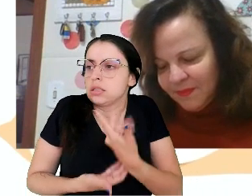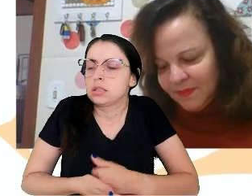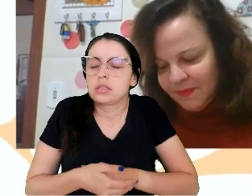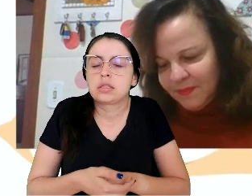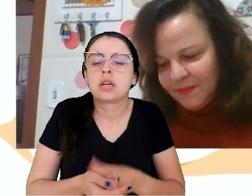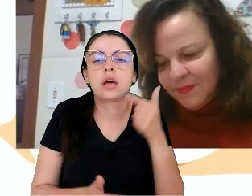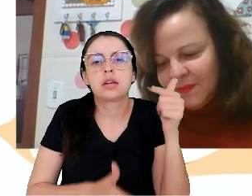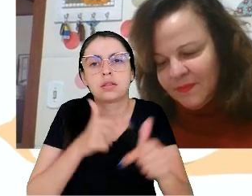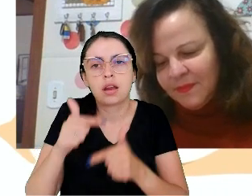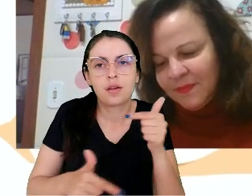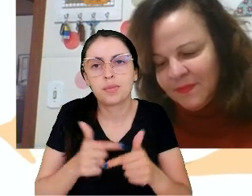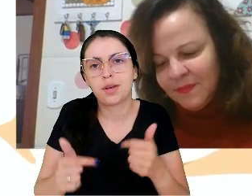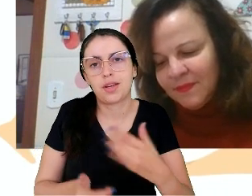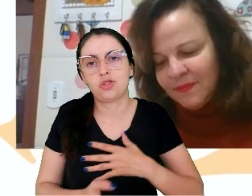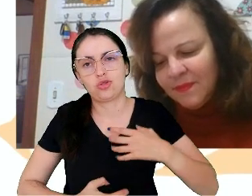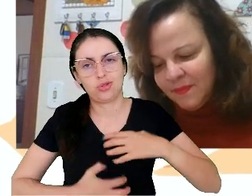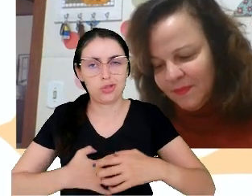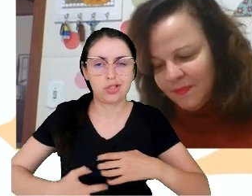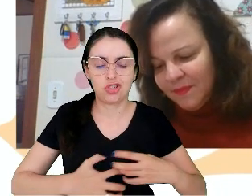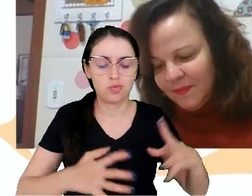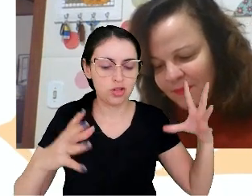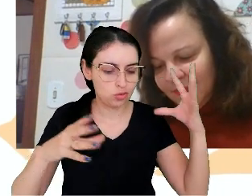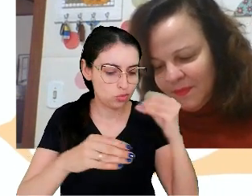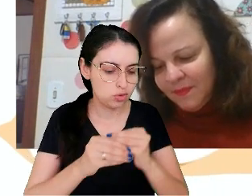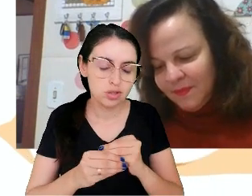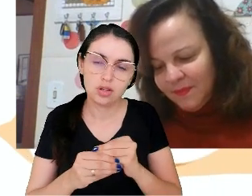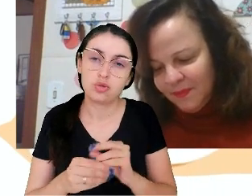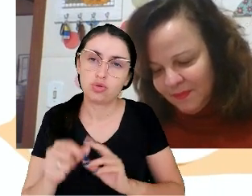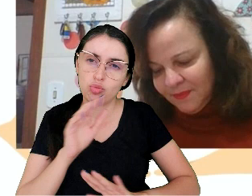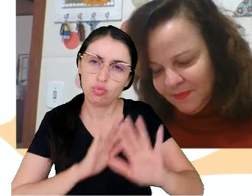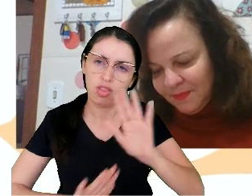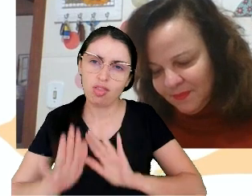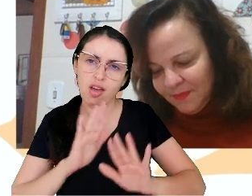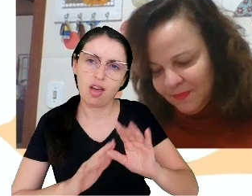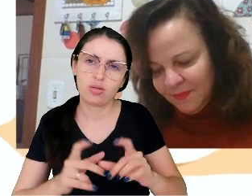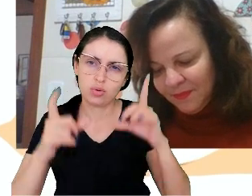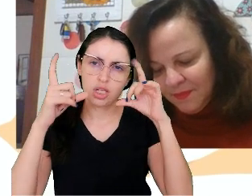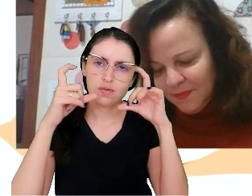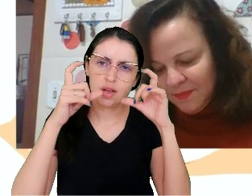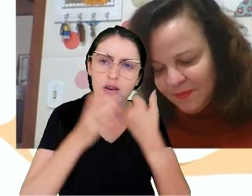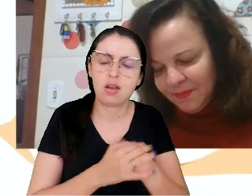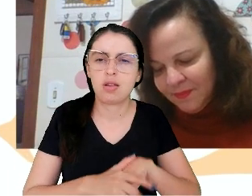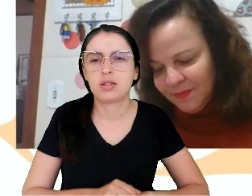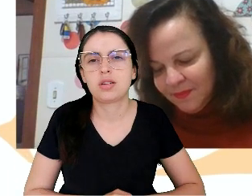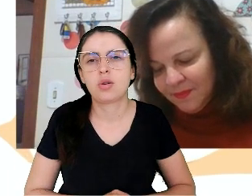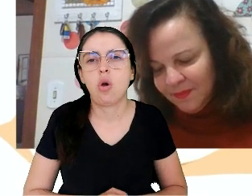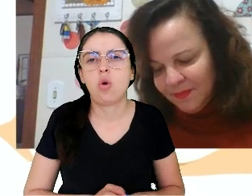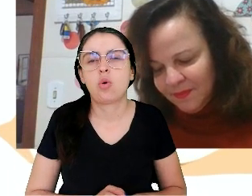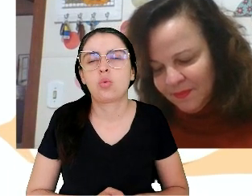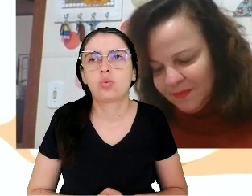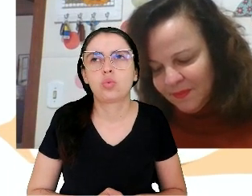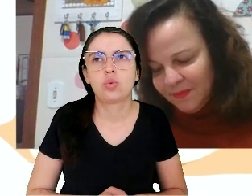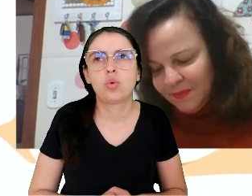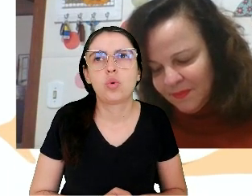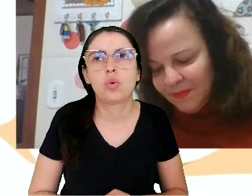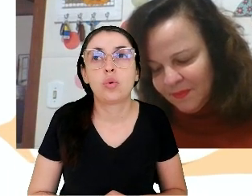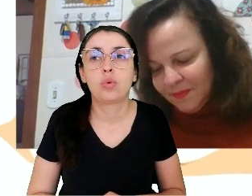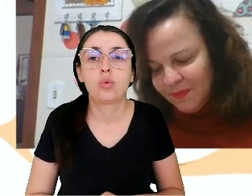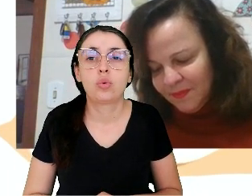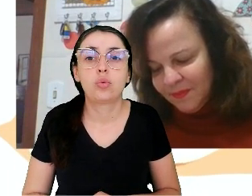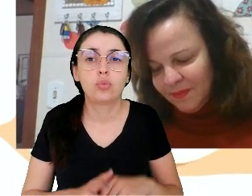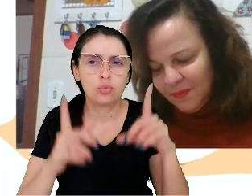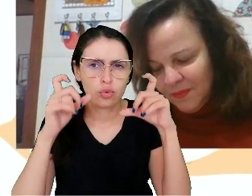realizado com tanta empatia e sentimento. As fotografias, como o doutor André, o fotógrafo